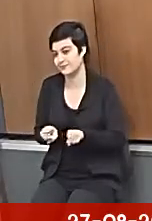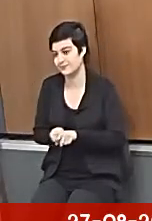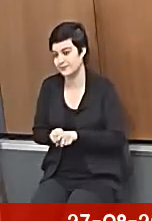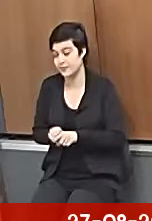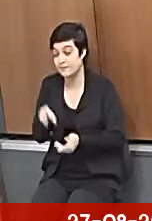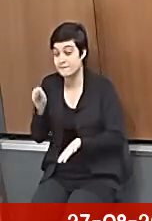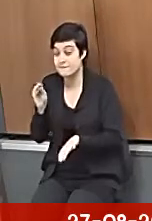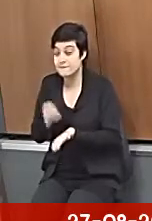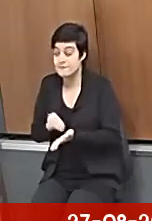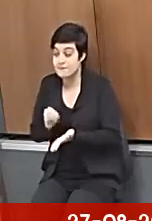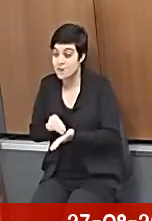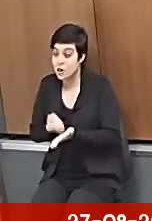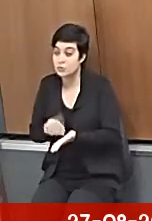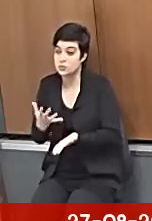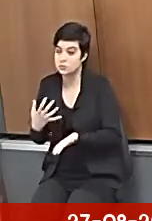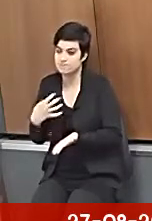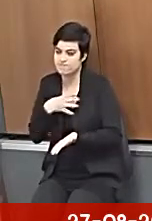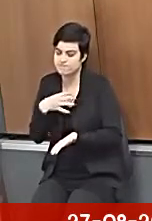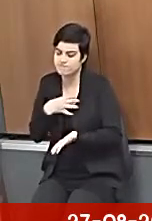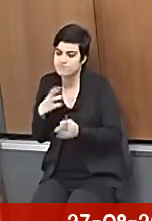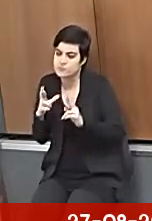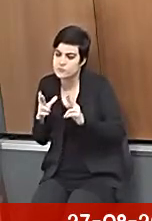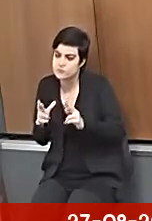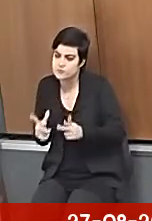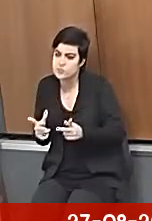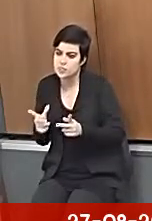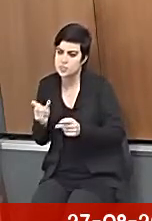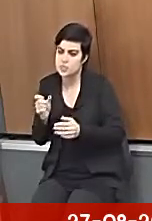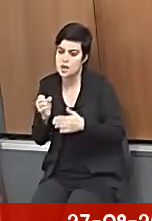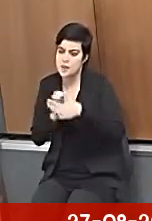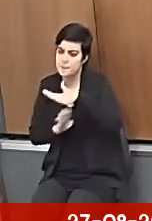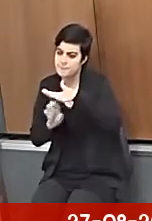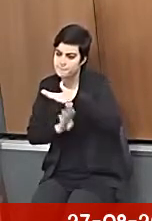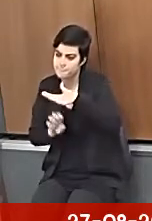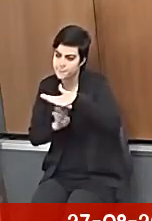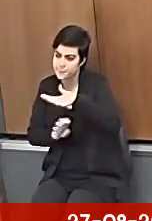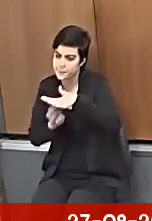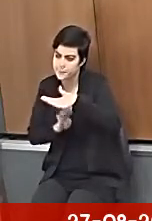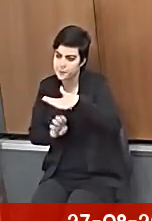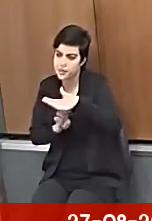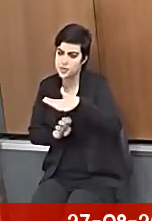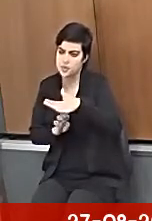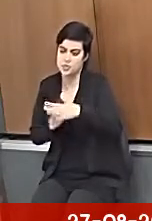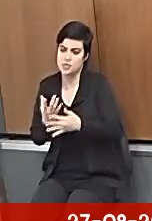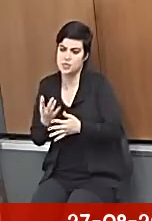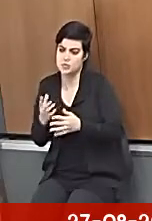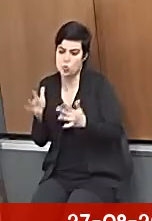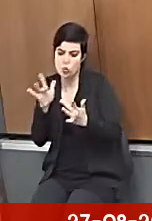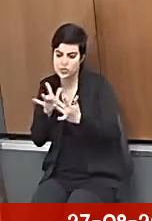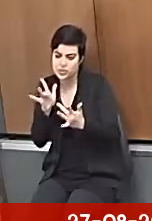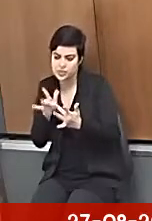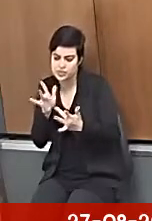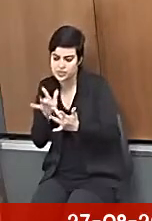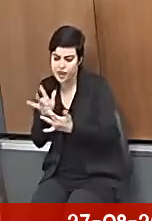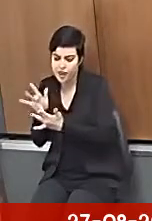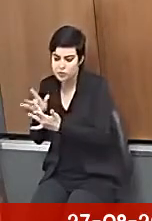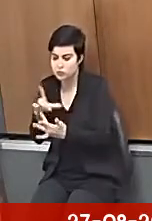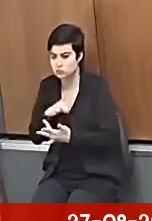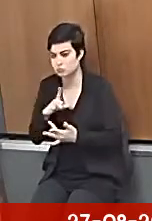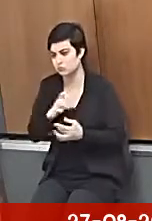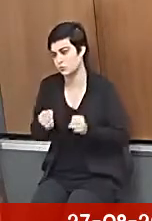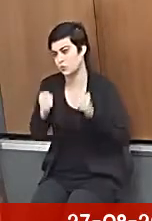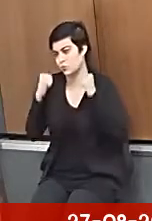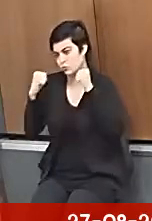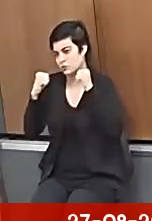falta uma sensibilidade dessa empresa no convívio no contato com os torcedores